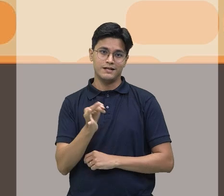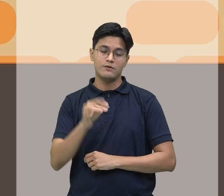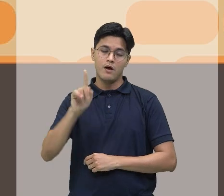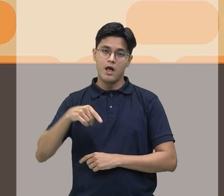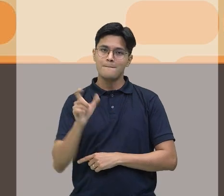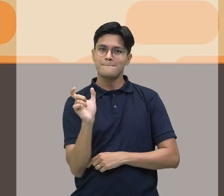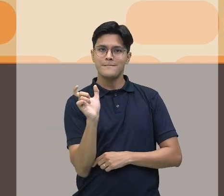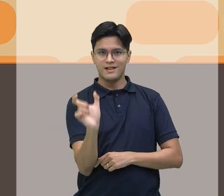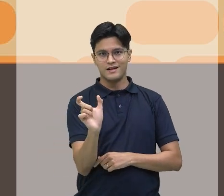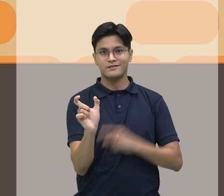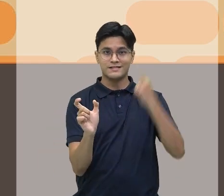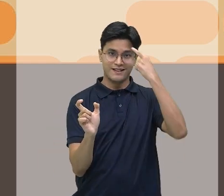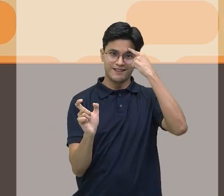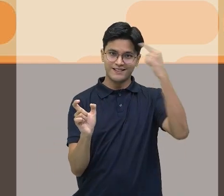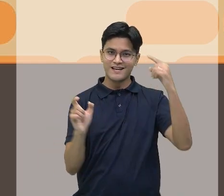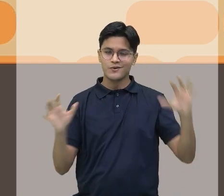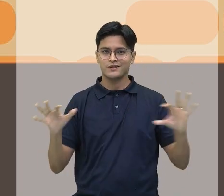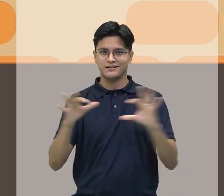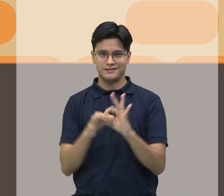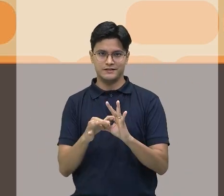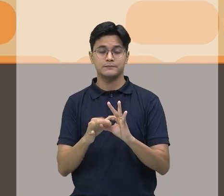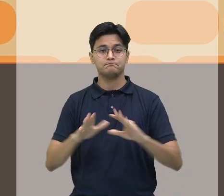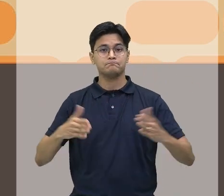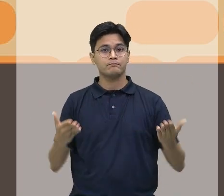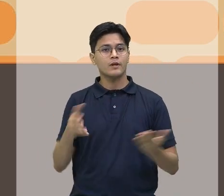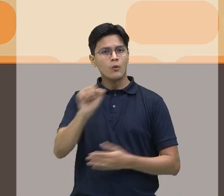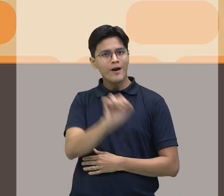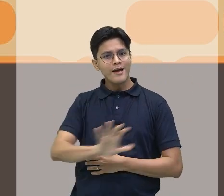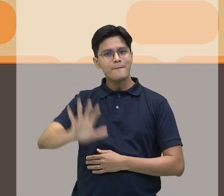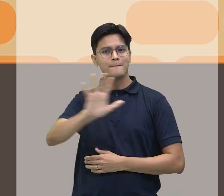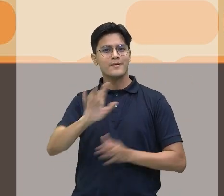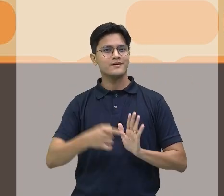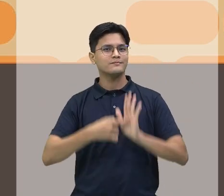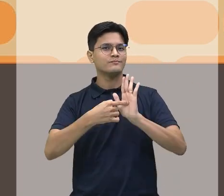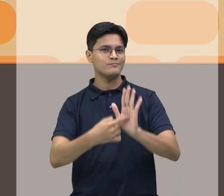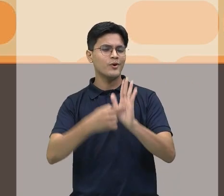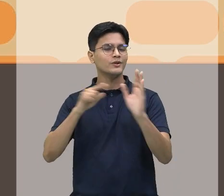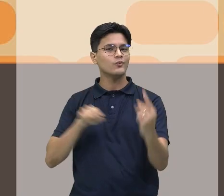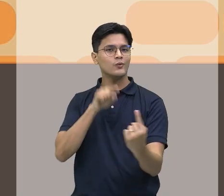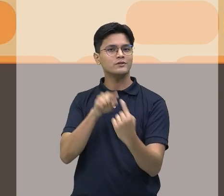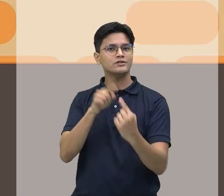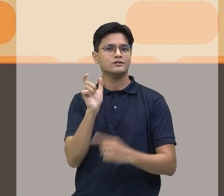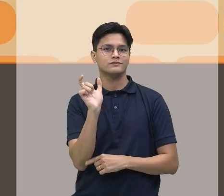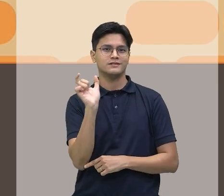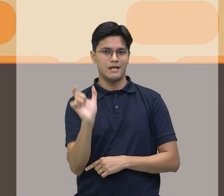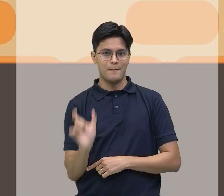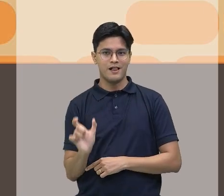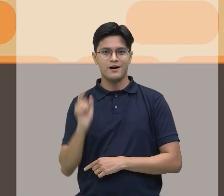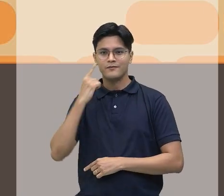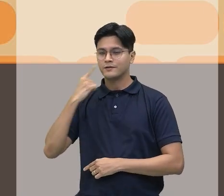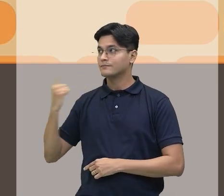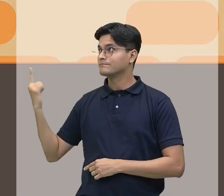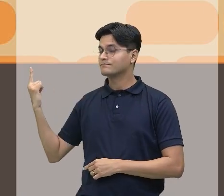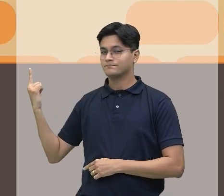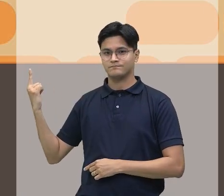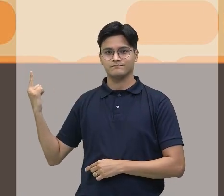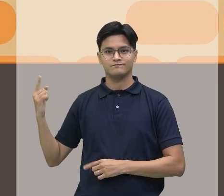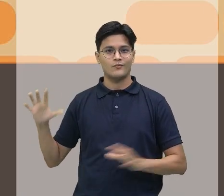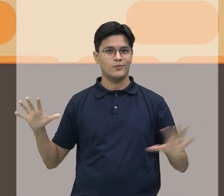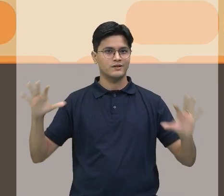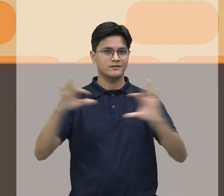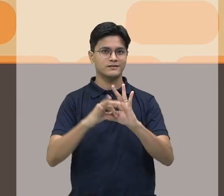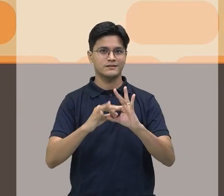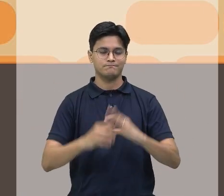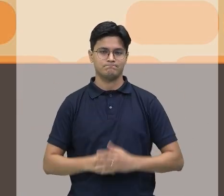ideias. Então, a imagem já deixa bem claro, essa é a função das linking words, conectar. Vamos ver cada